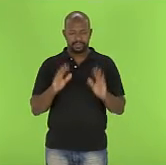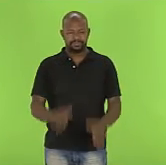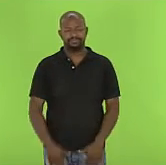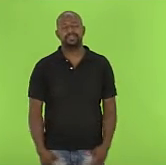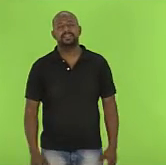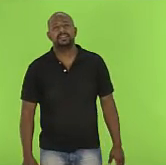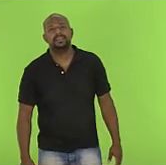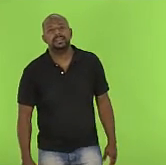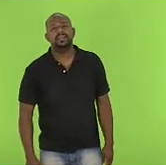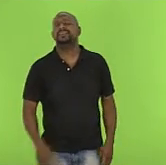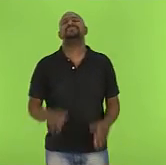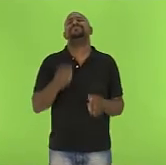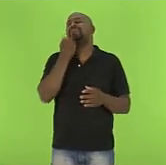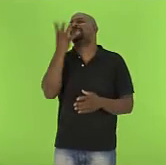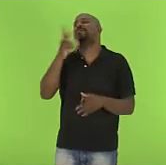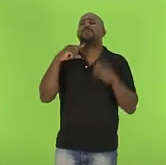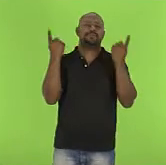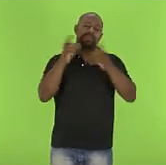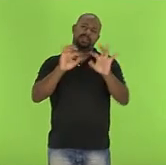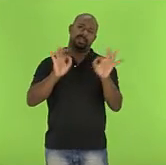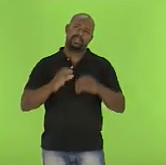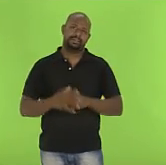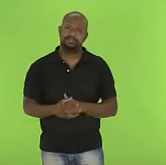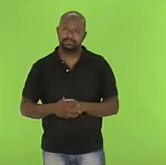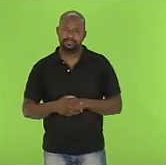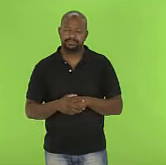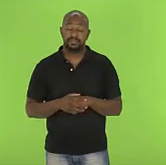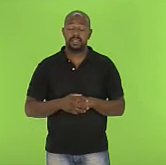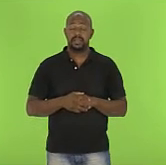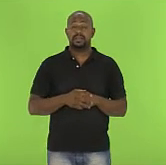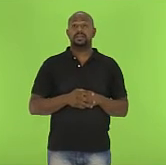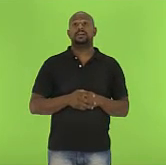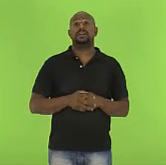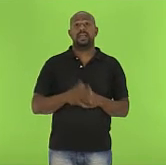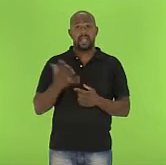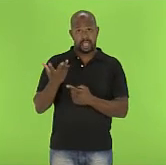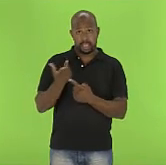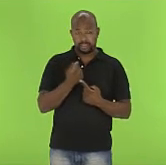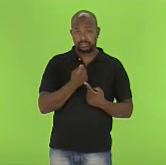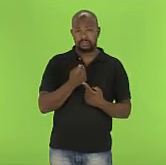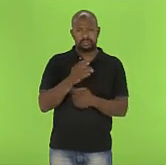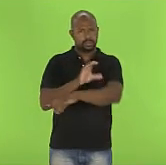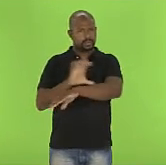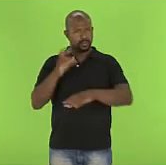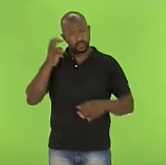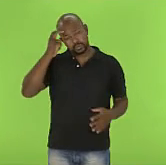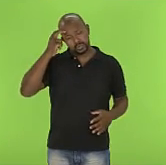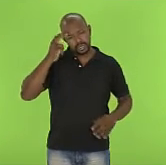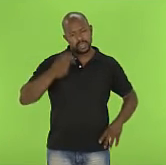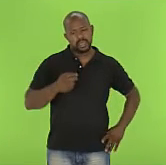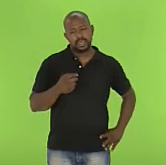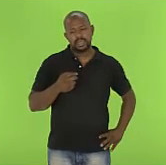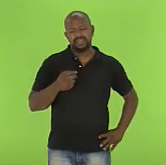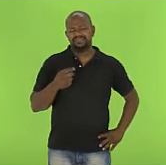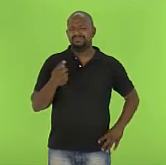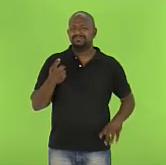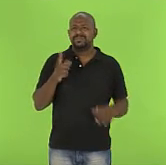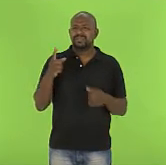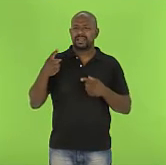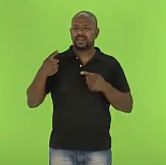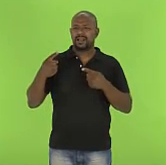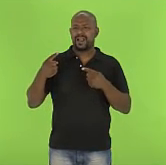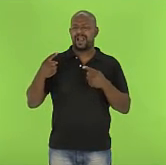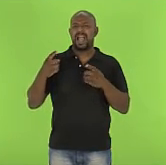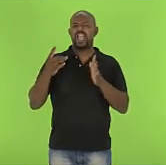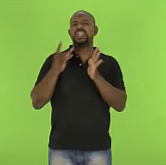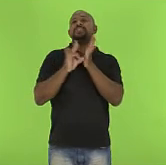Deixa pra lá. Ninguém ganha com isso. A arte e a cultura, elas não